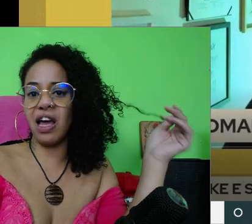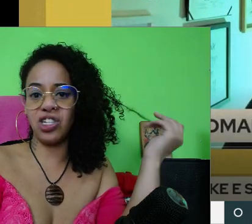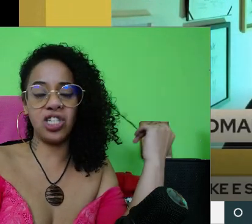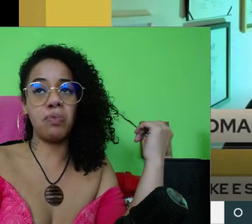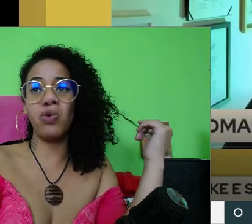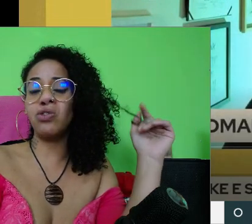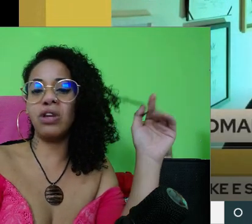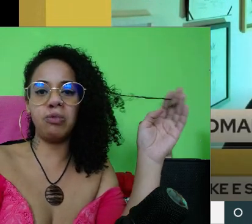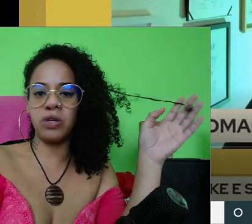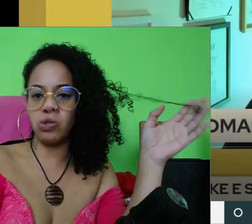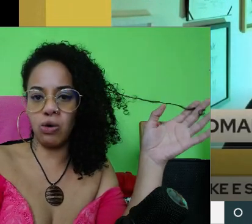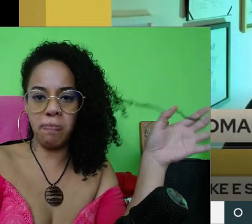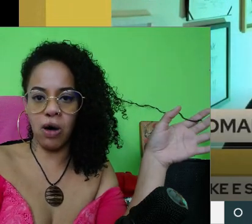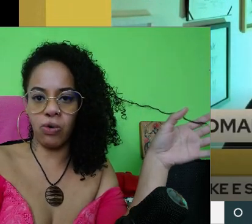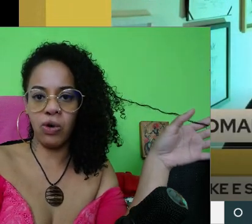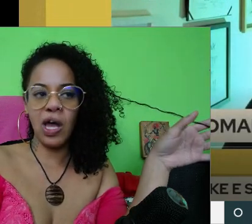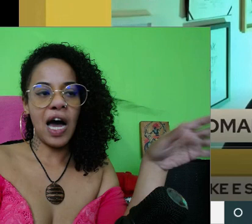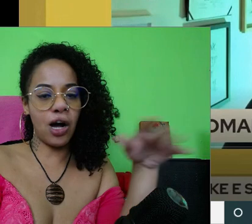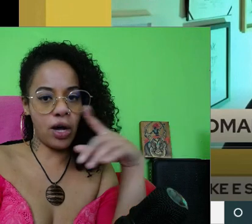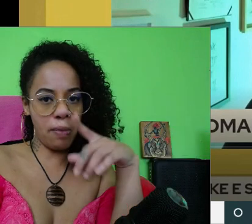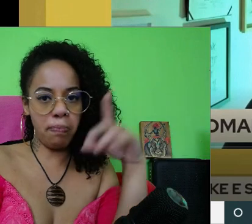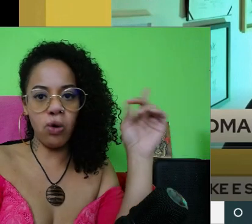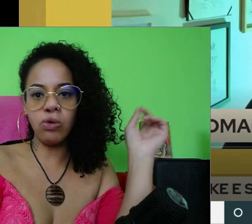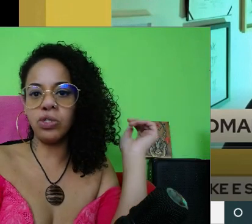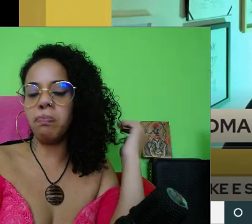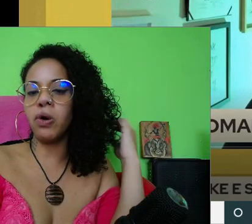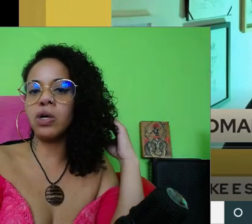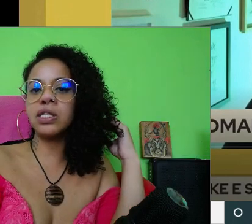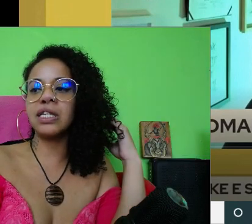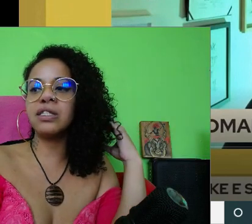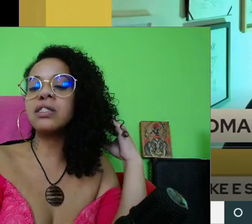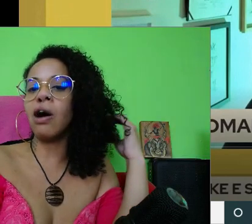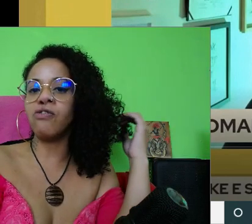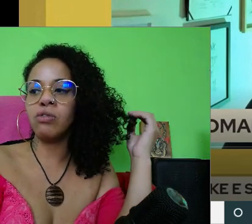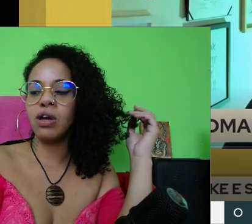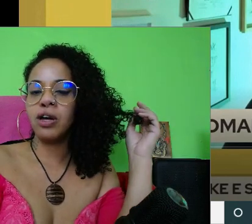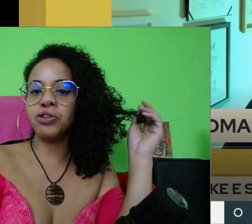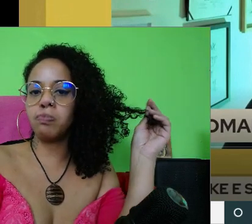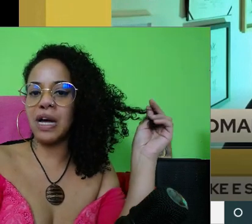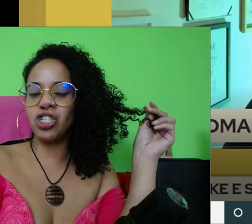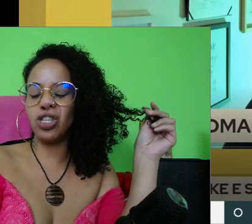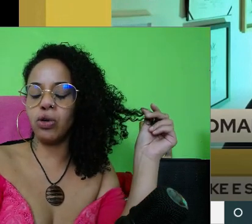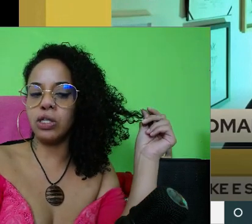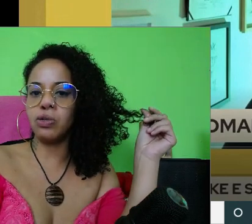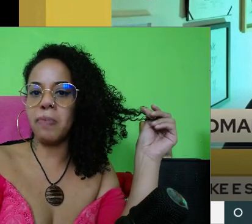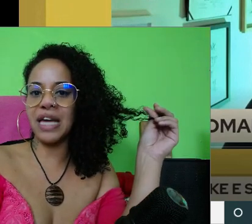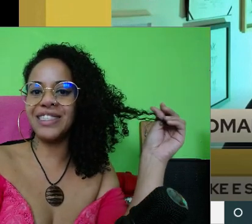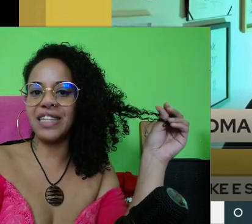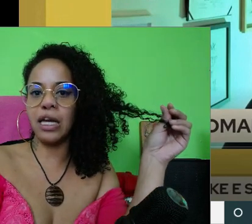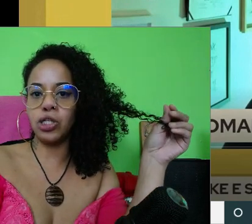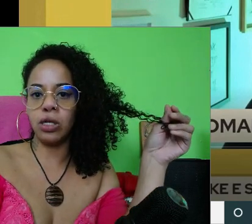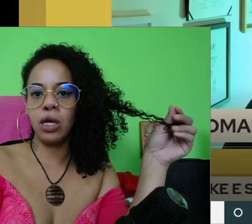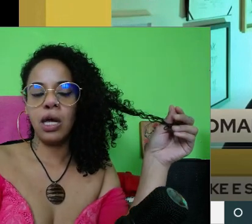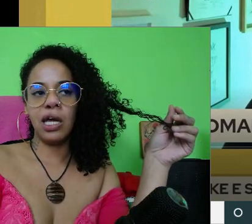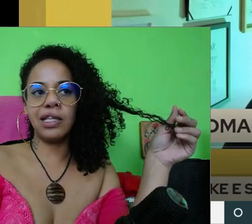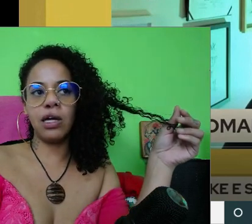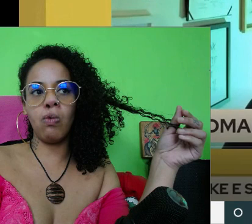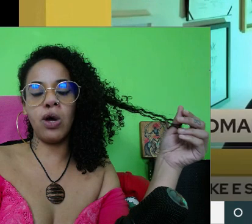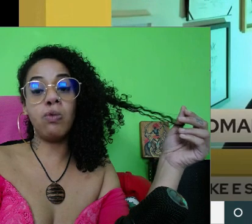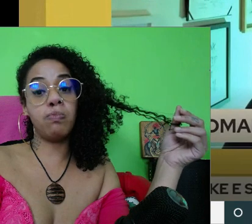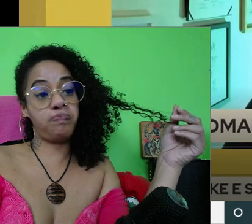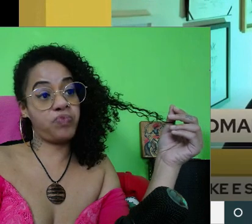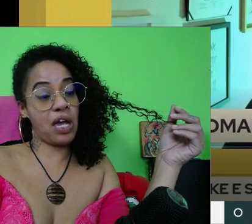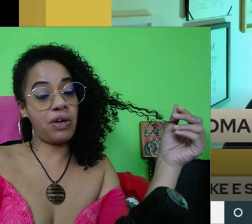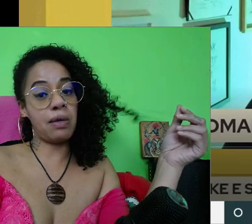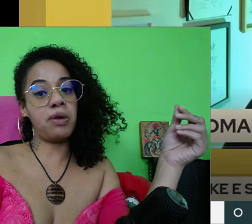eu vou te falar gente é muito lindo o pessoal no palco agora poucos e poucas que se salvam nos Bastidores no backstage então